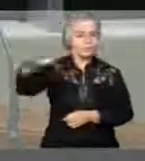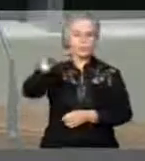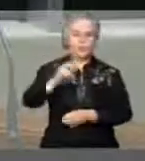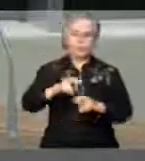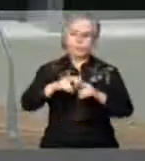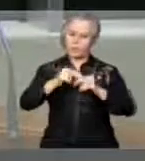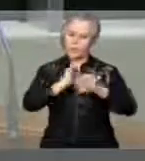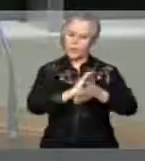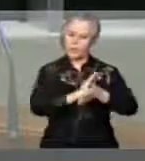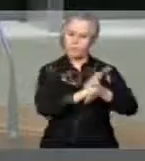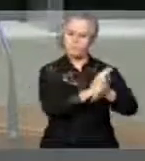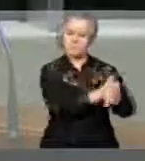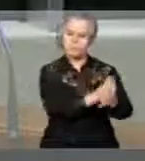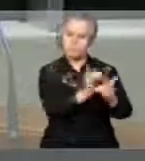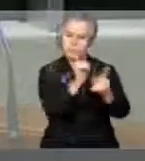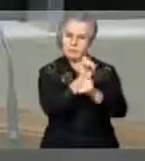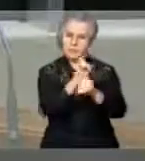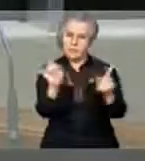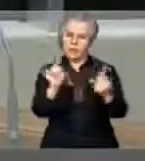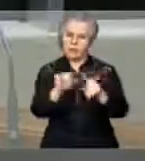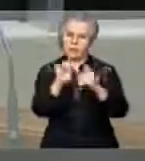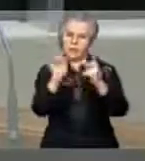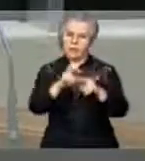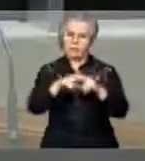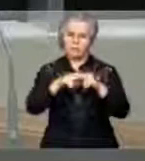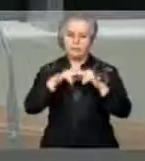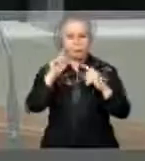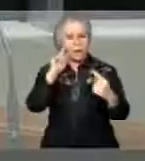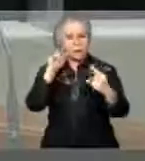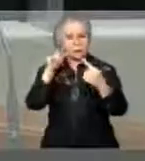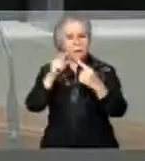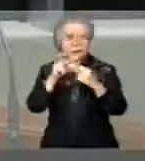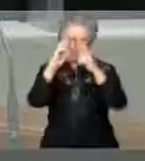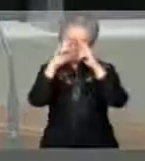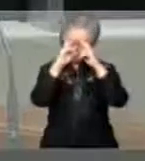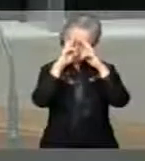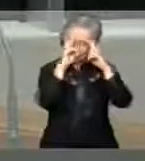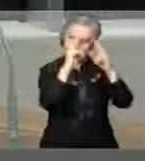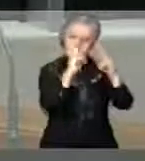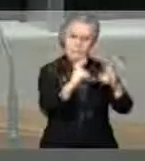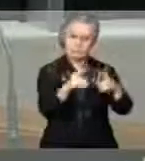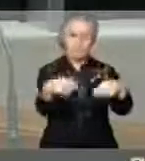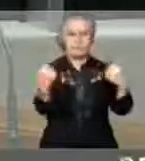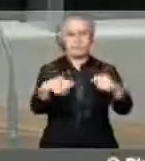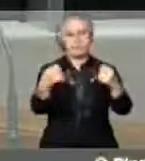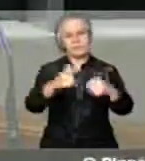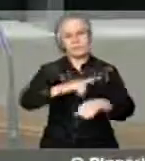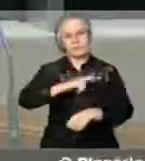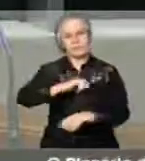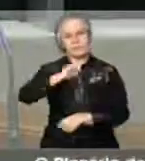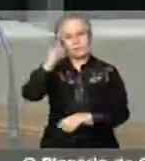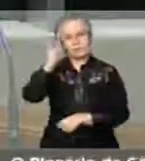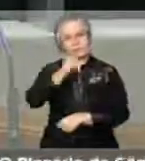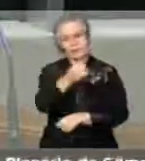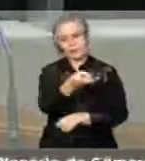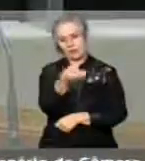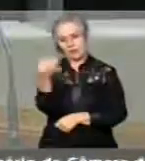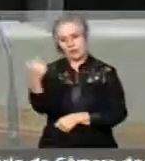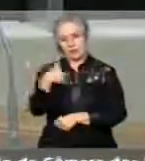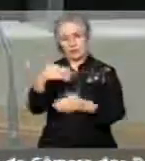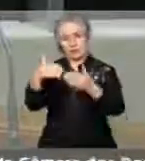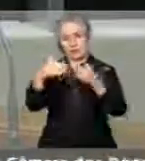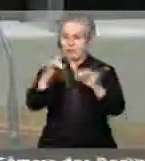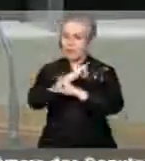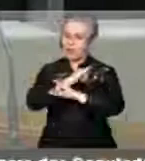de discriminação às avessas, mas exclusivamente pelo respeito que é devido à mulher. Eu peço, senhor presidente, a